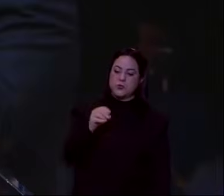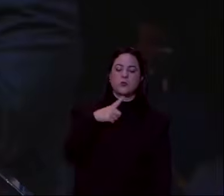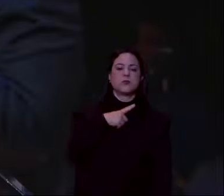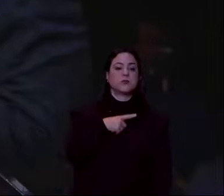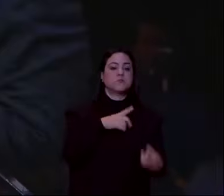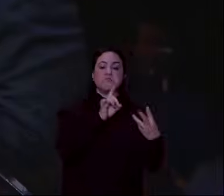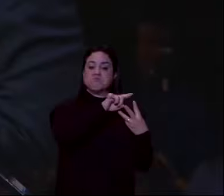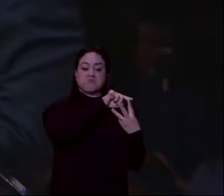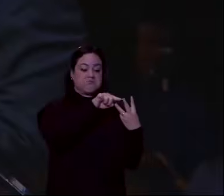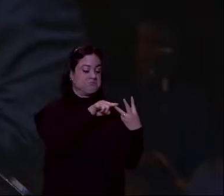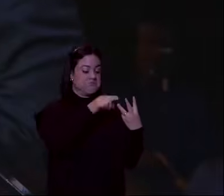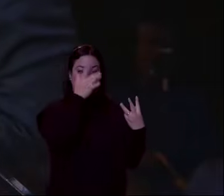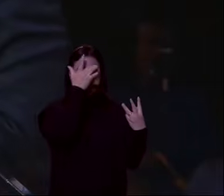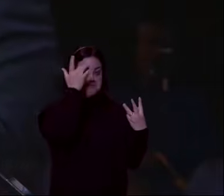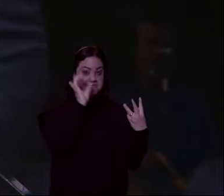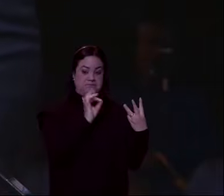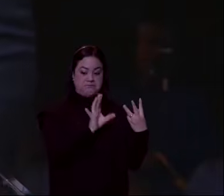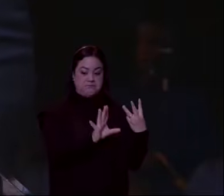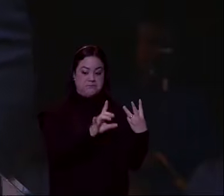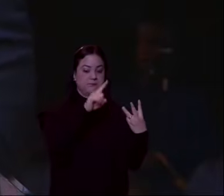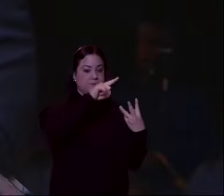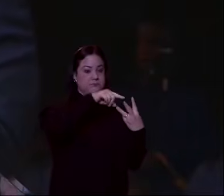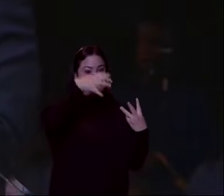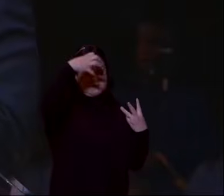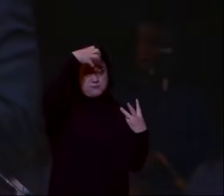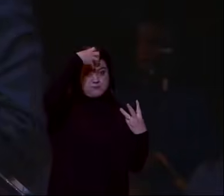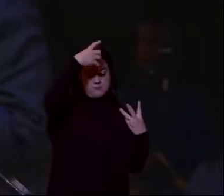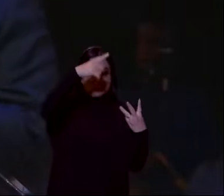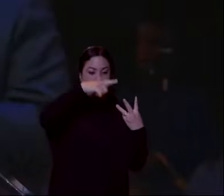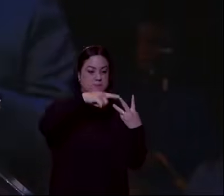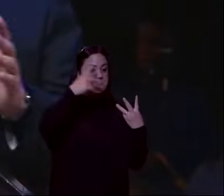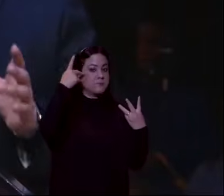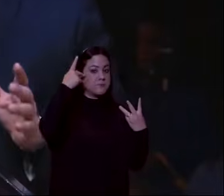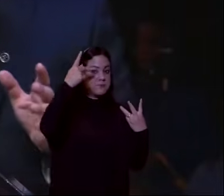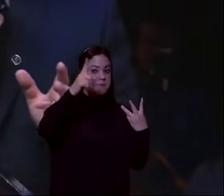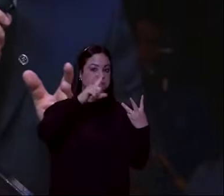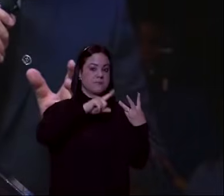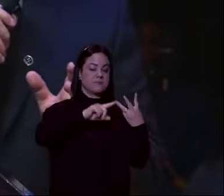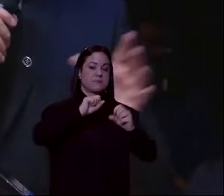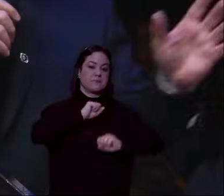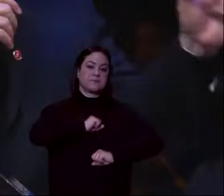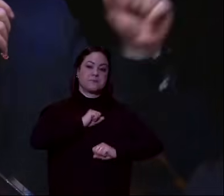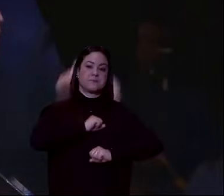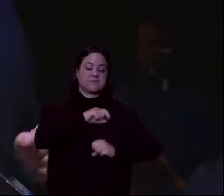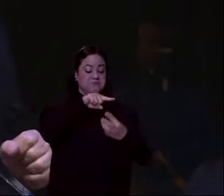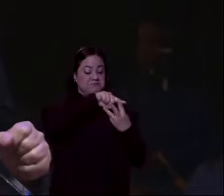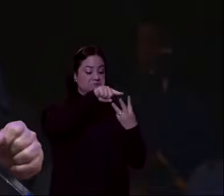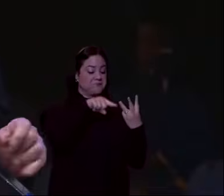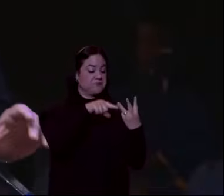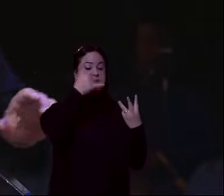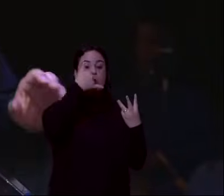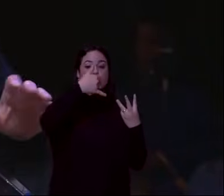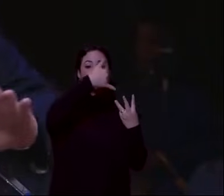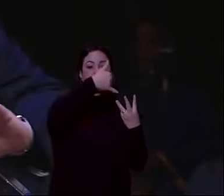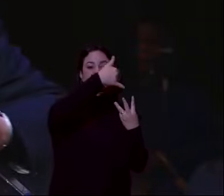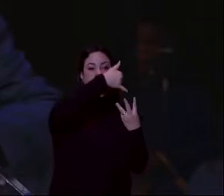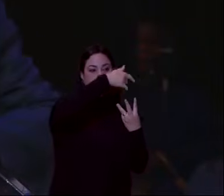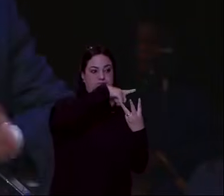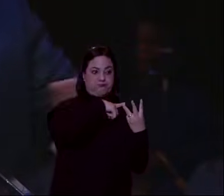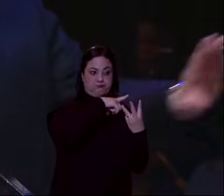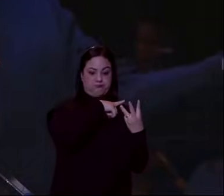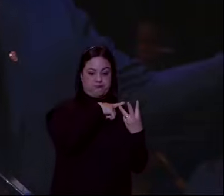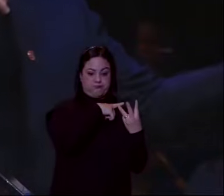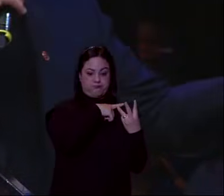3 personagens, né? O rei, o profeta e o sacerdote. Esses eram os ungidos. E ele está dizendo: